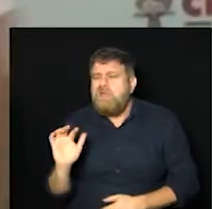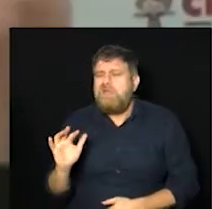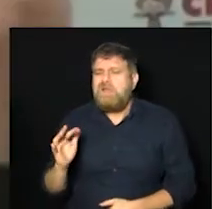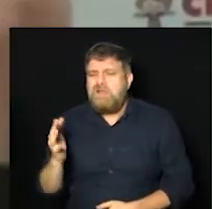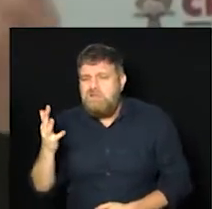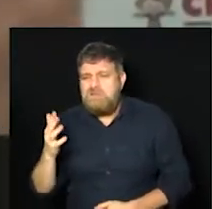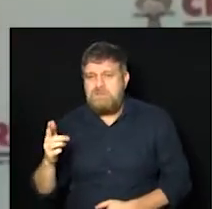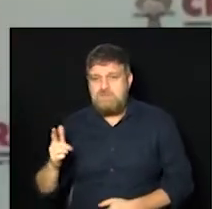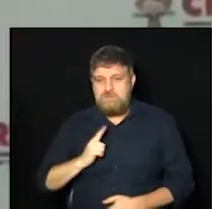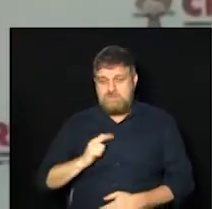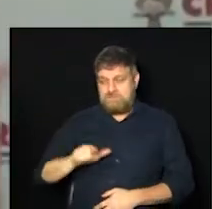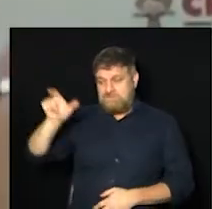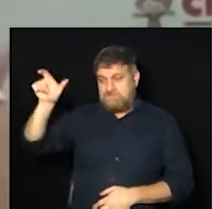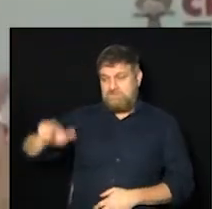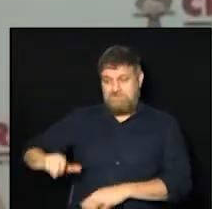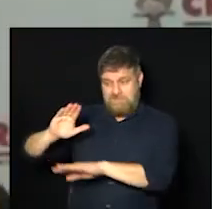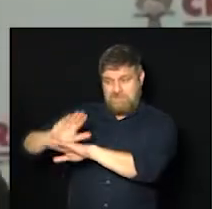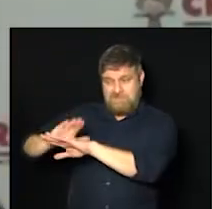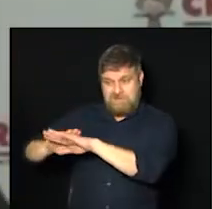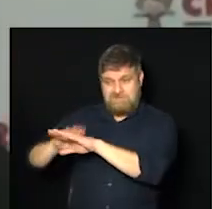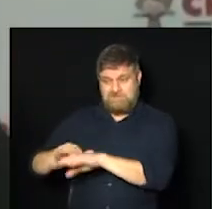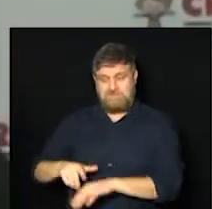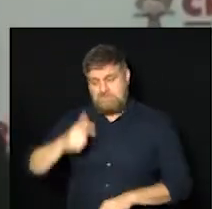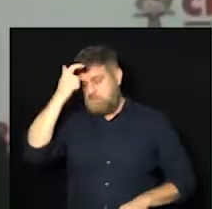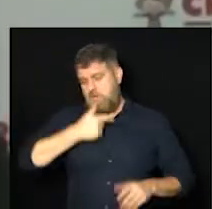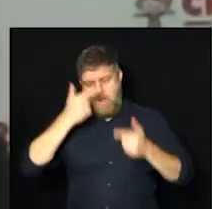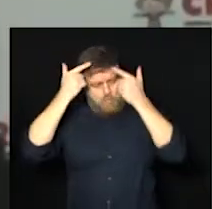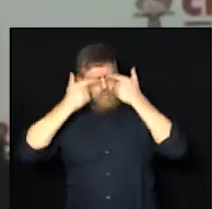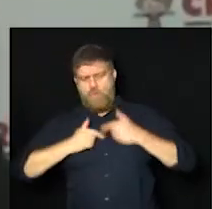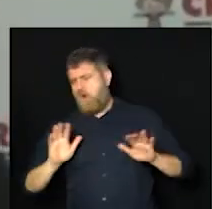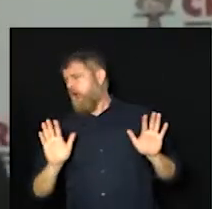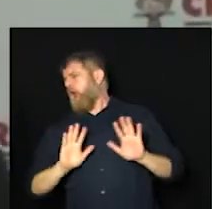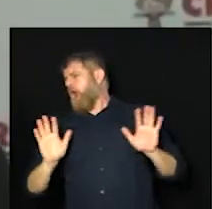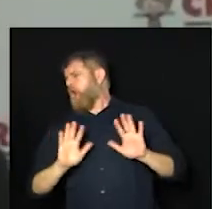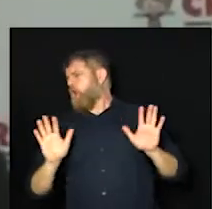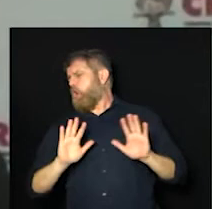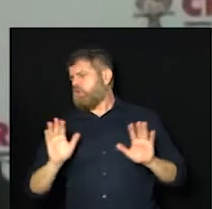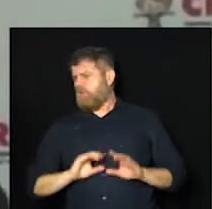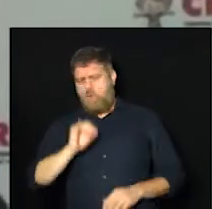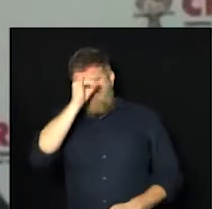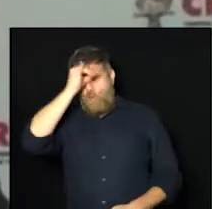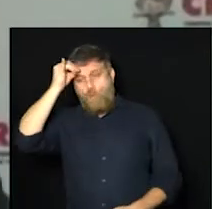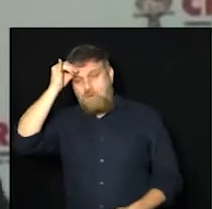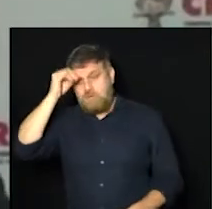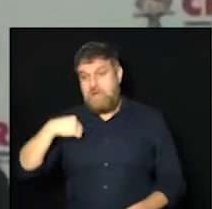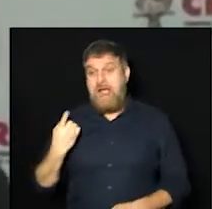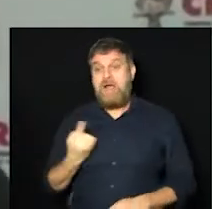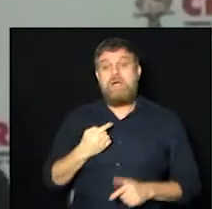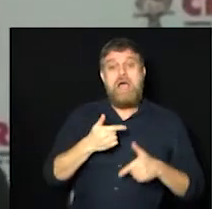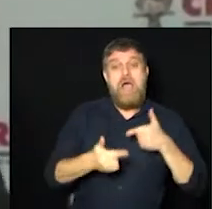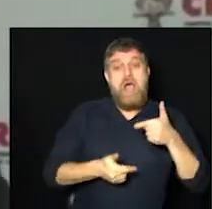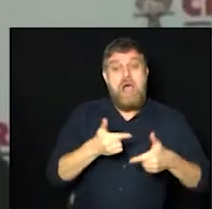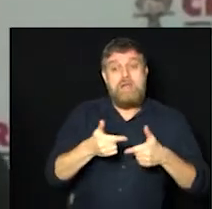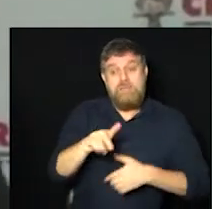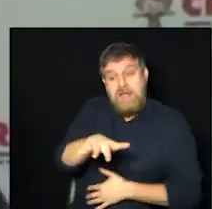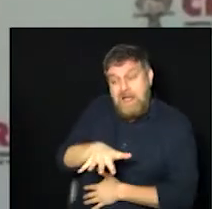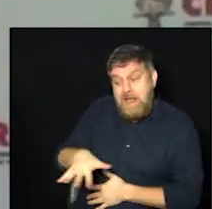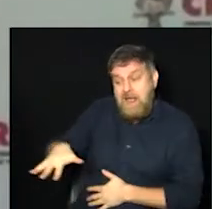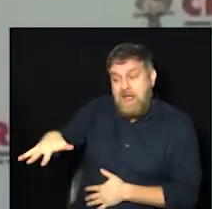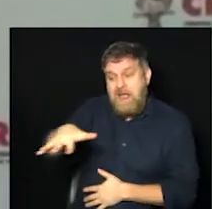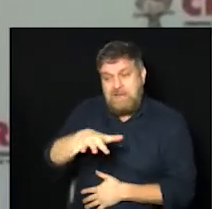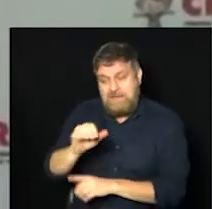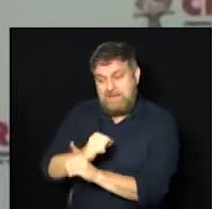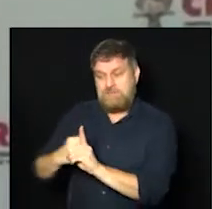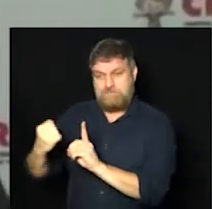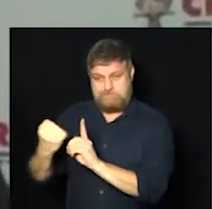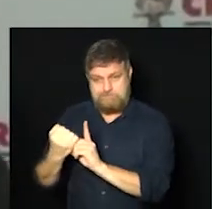aconteceu, o próprio autor, o suspeito, né, nega que cometeu algum ato, isso a gente trabalha no âmbito psicossocial,